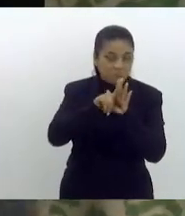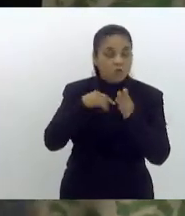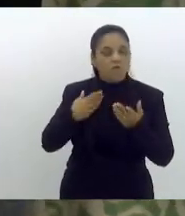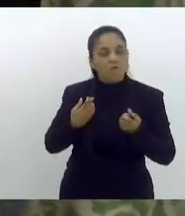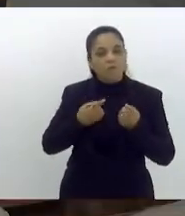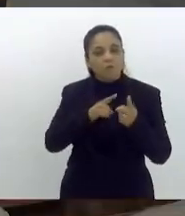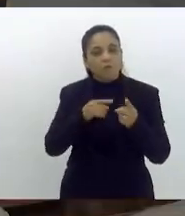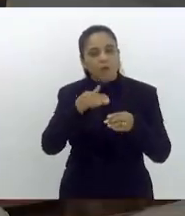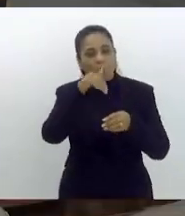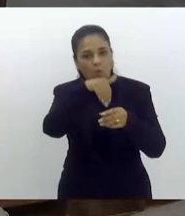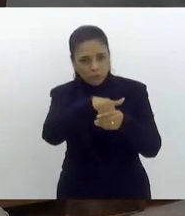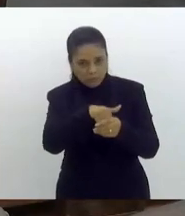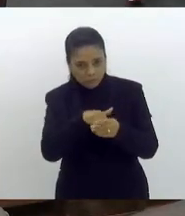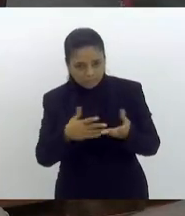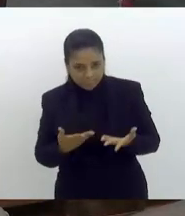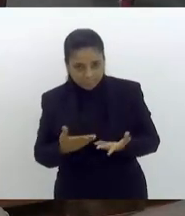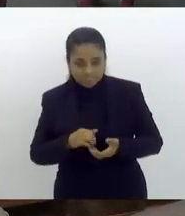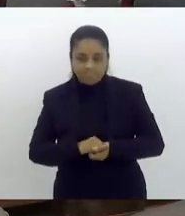contrário